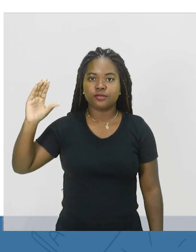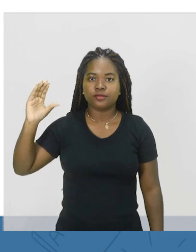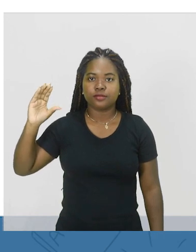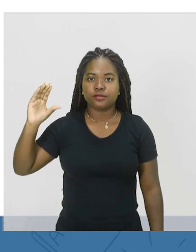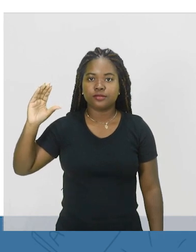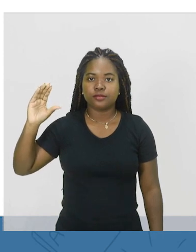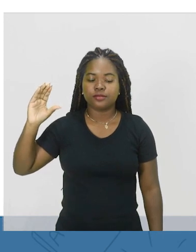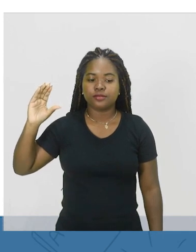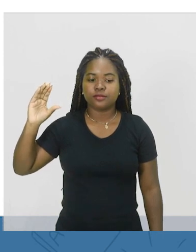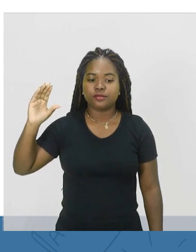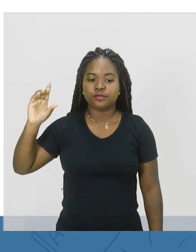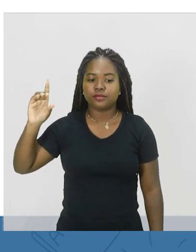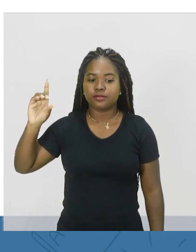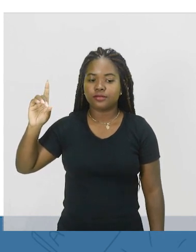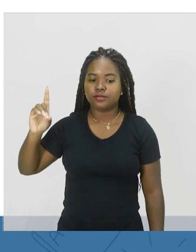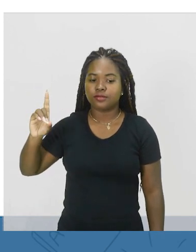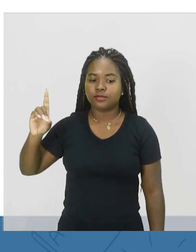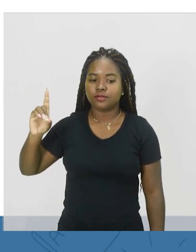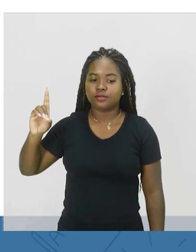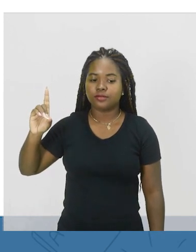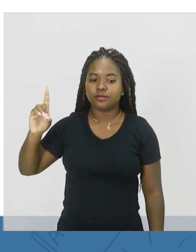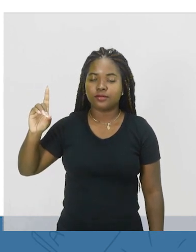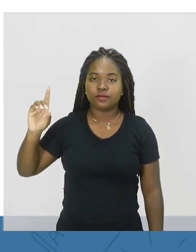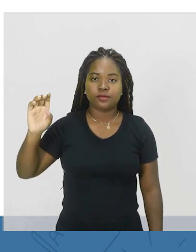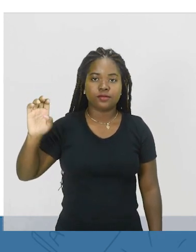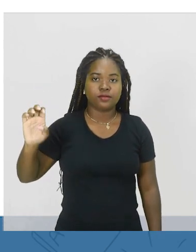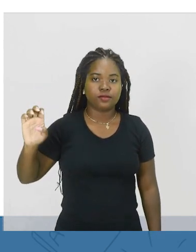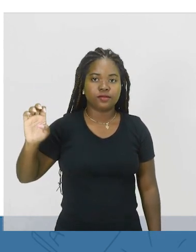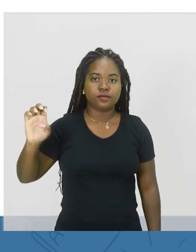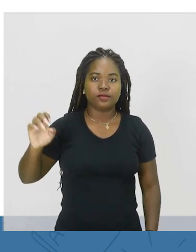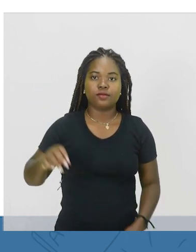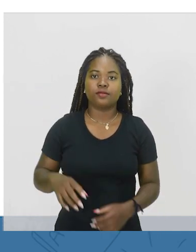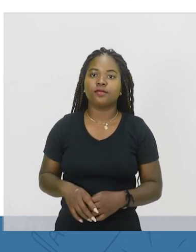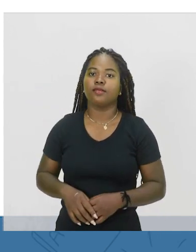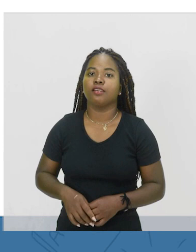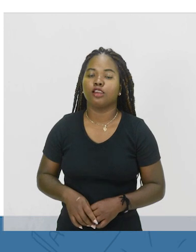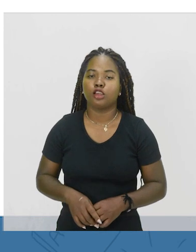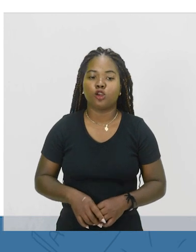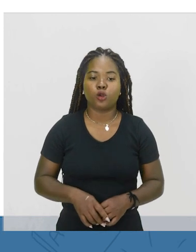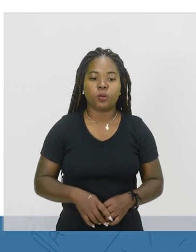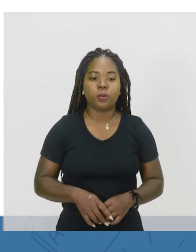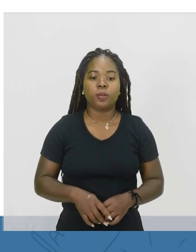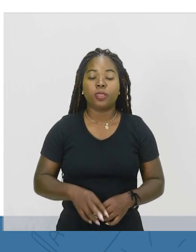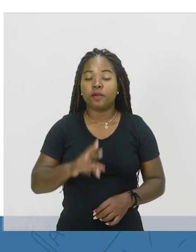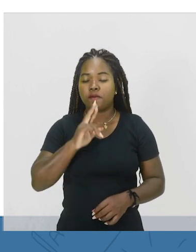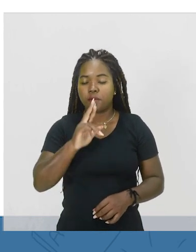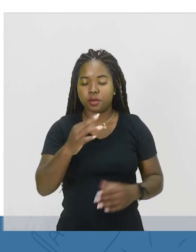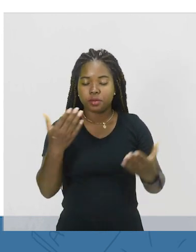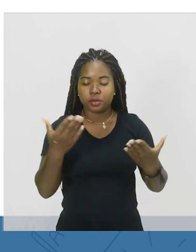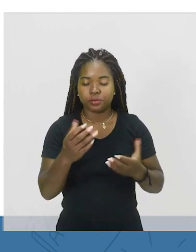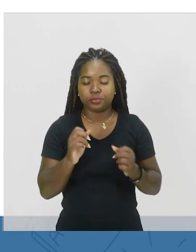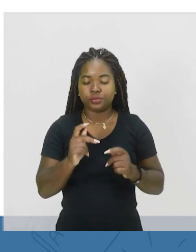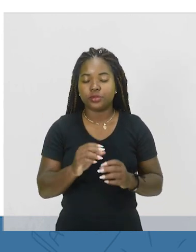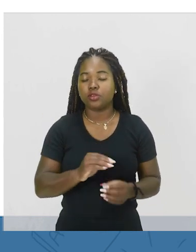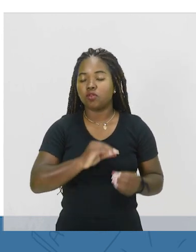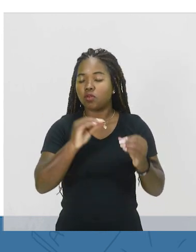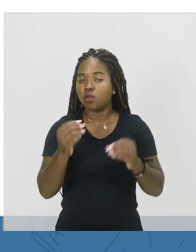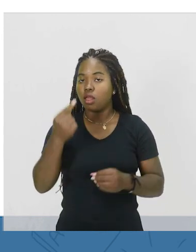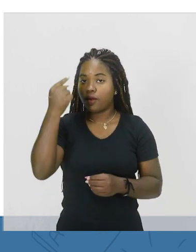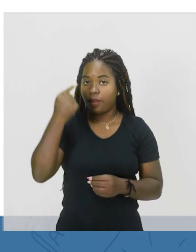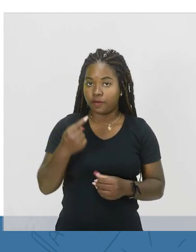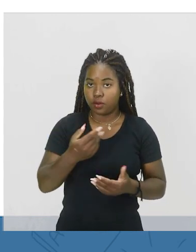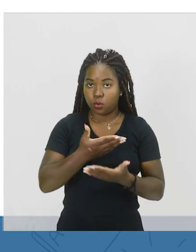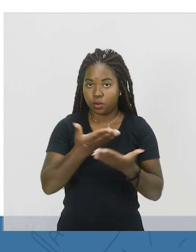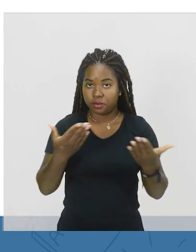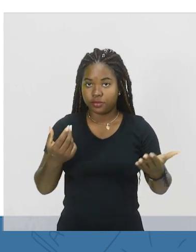amarelo, letra D, branco, né, ou letra E, azul. Então, vamos lá. Então, vou trazer para cá a figura